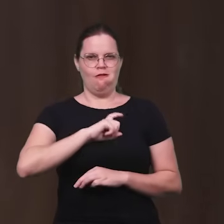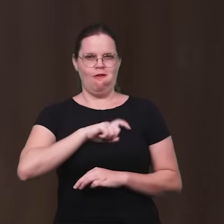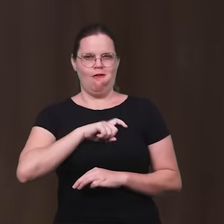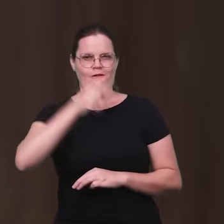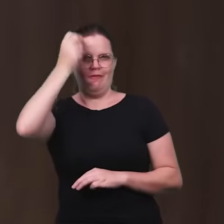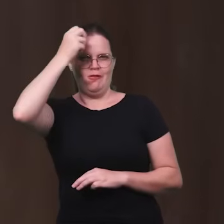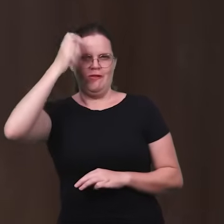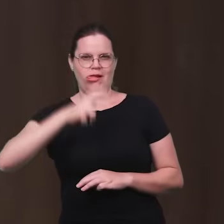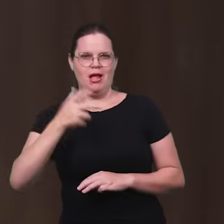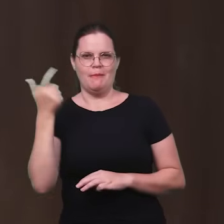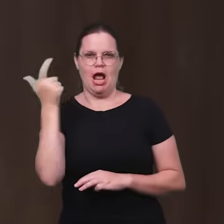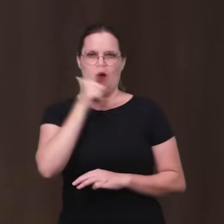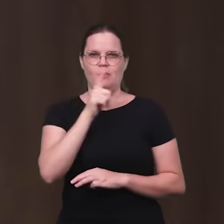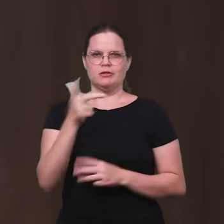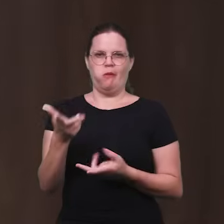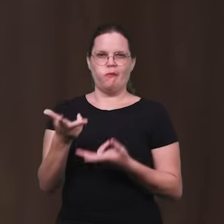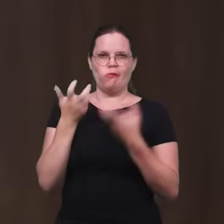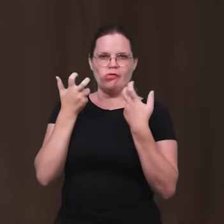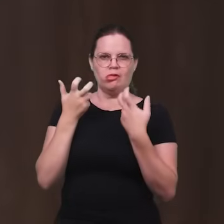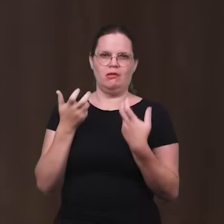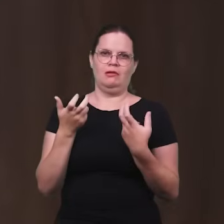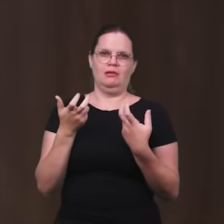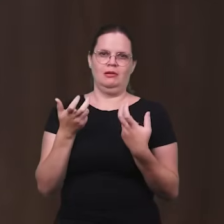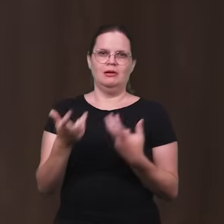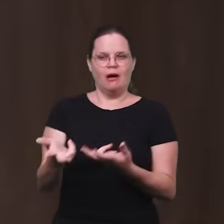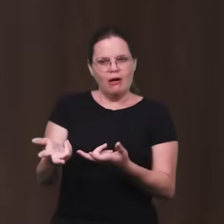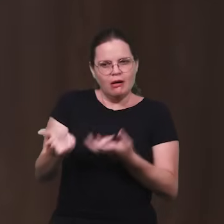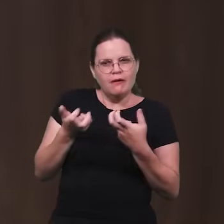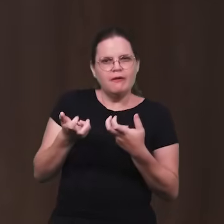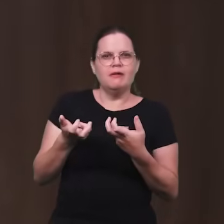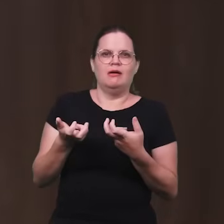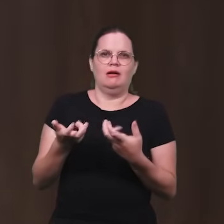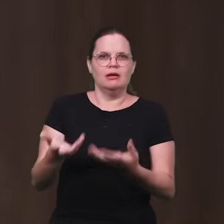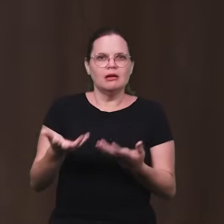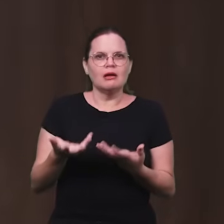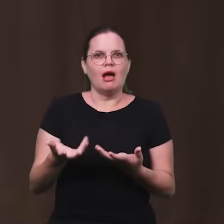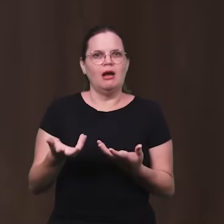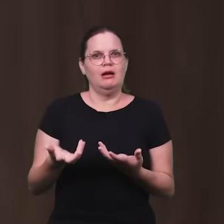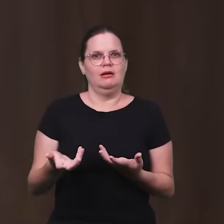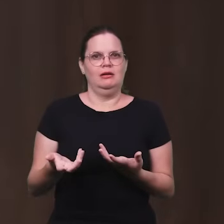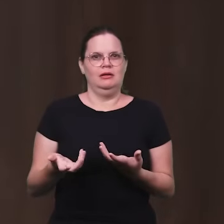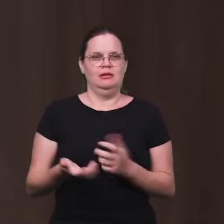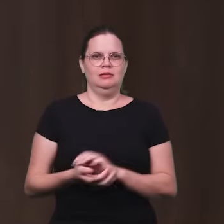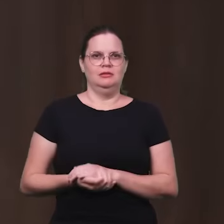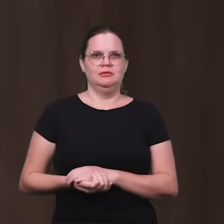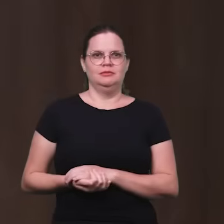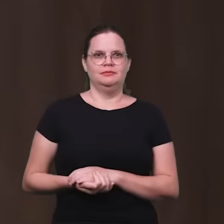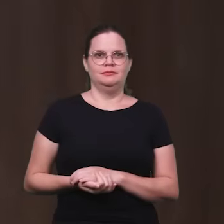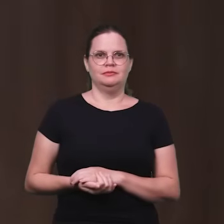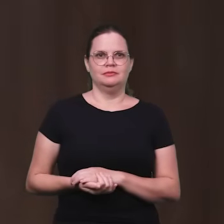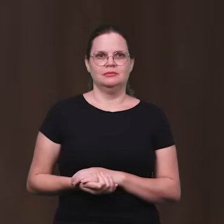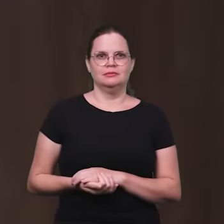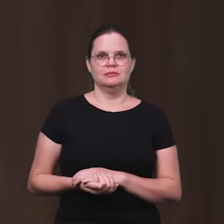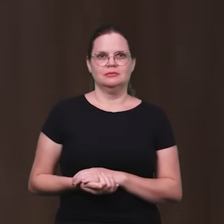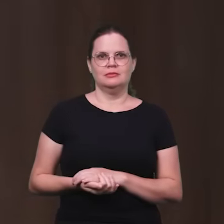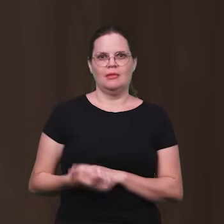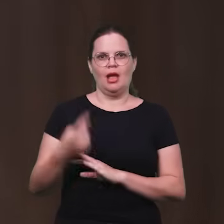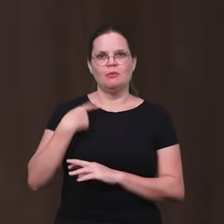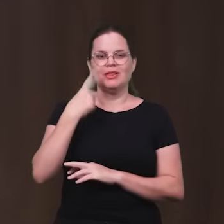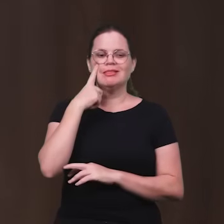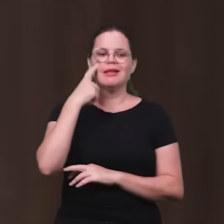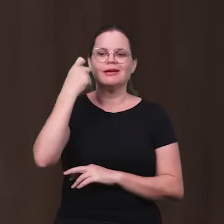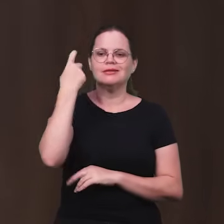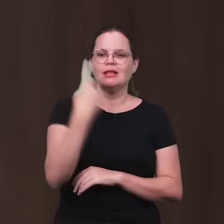ele mente para poder ganhar do outro. Ele mente para conseguir o que ele quer. Então, é por